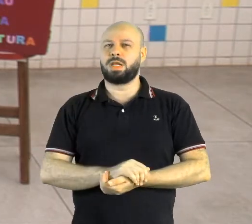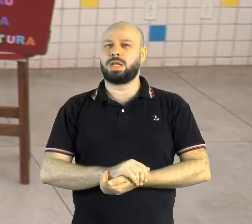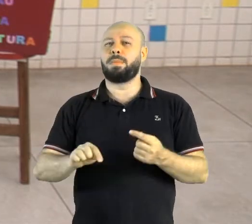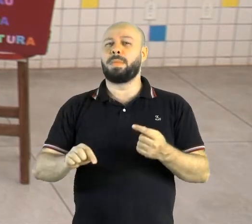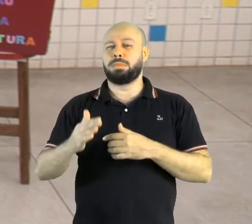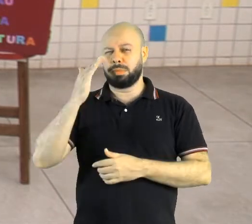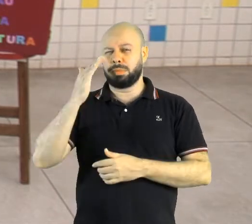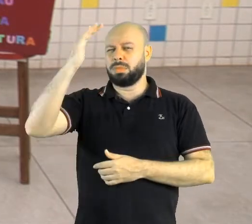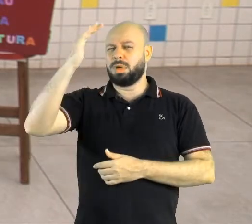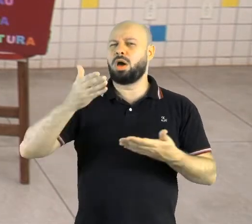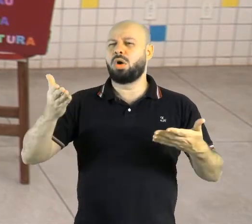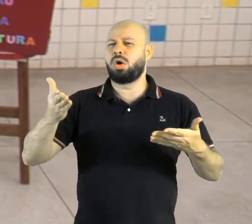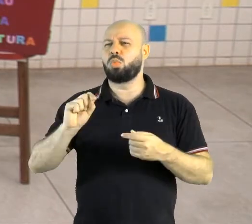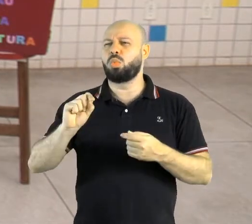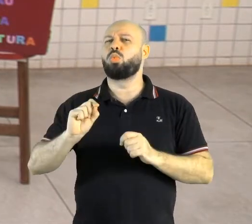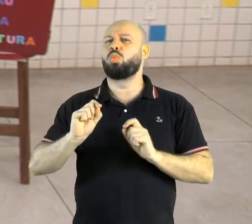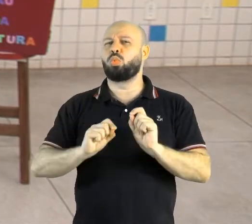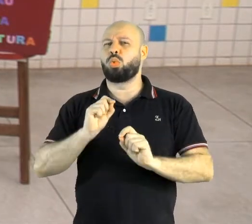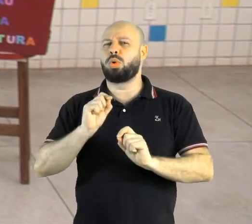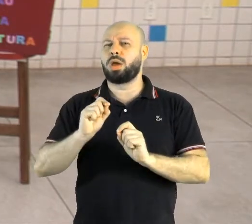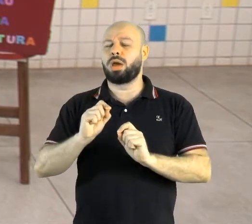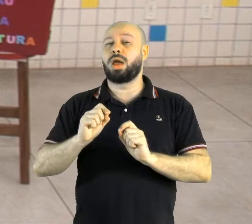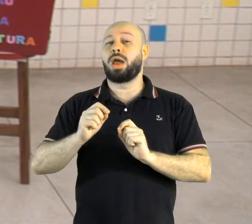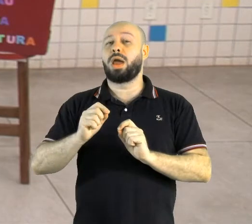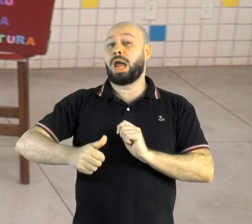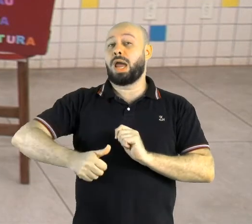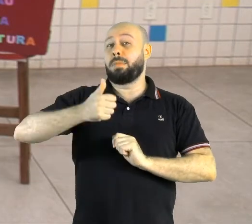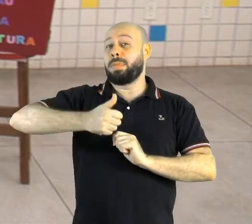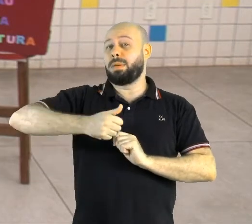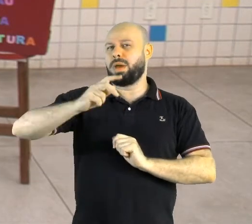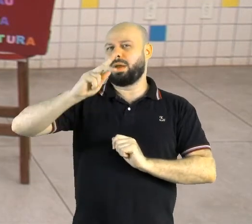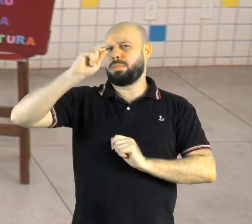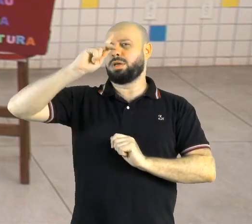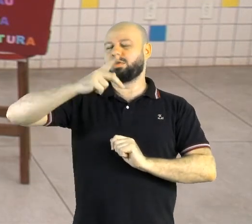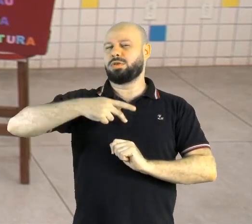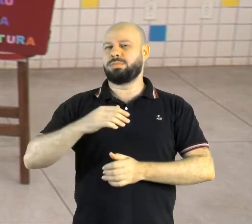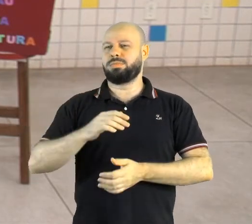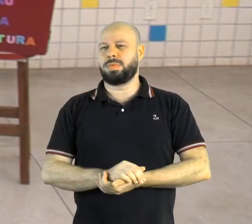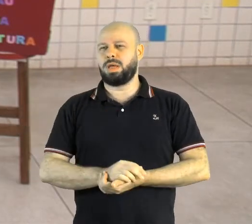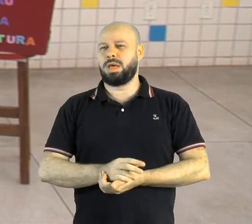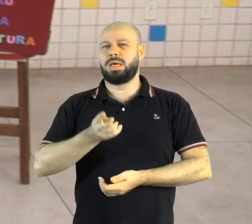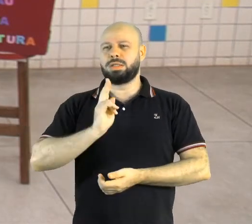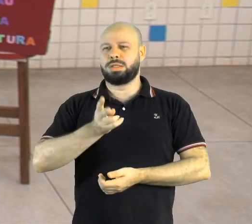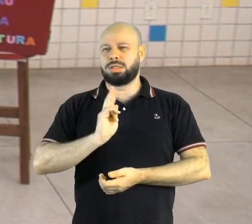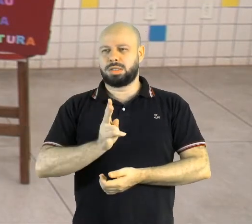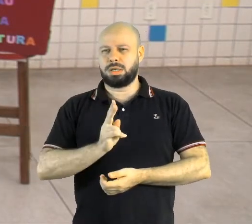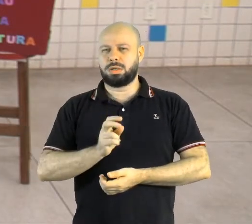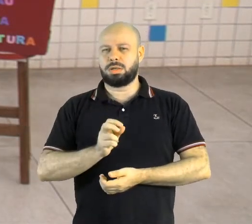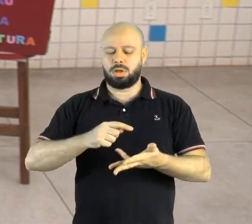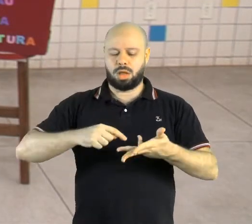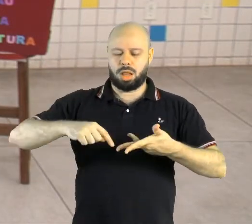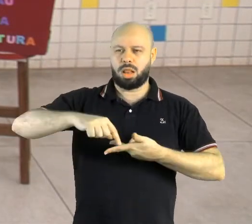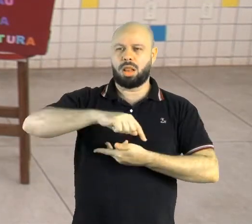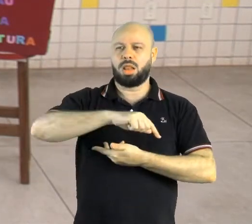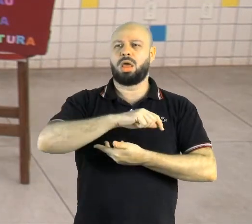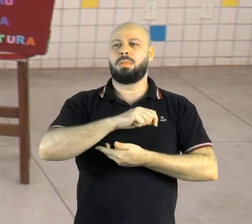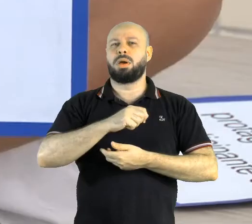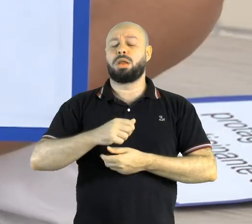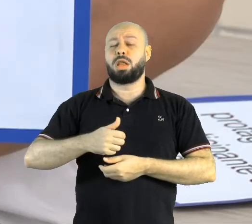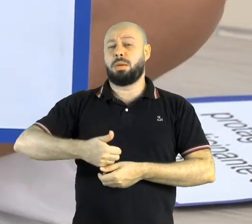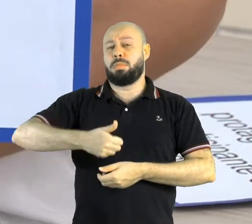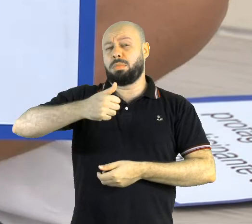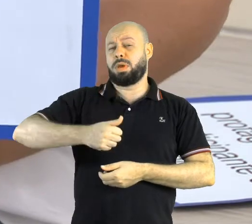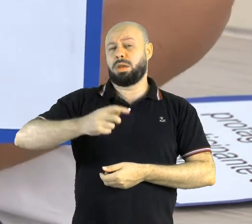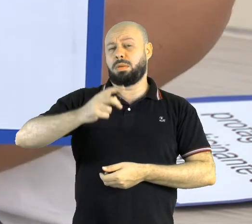predominantemente empregado quem? Na primeira pessoa. Então, assim, vai estar sempre aqui, ó. São os elementos empregados na primeira